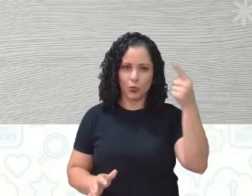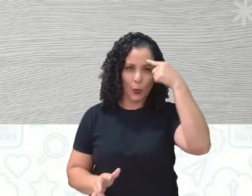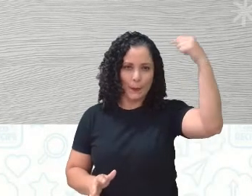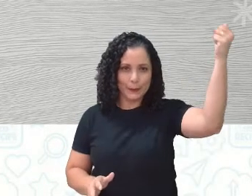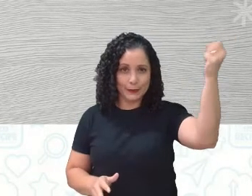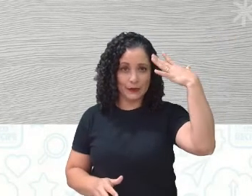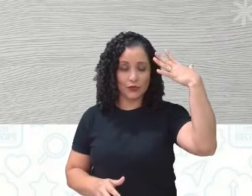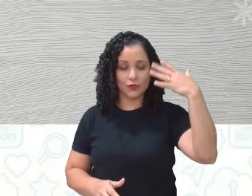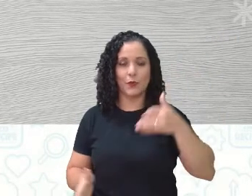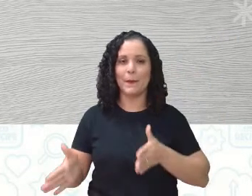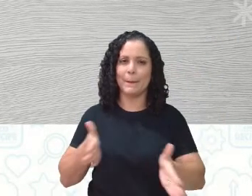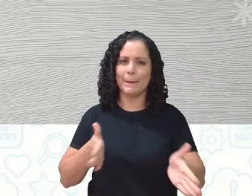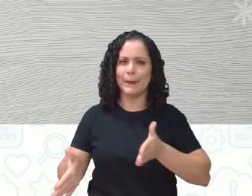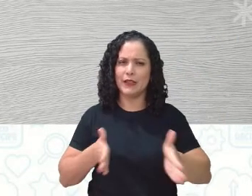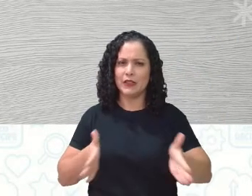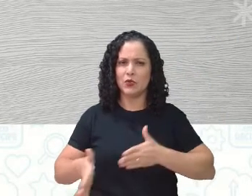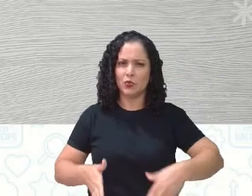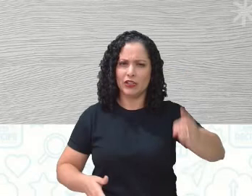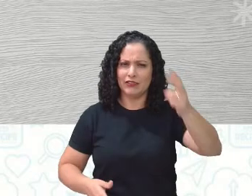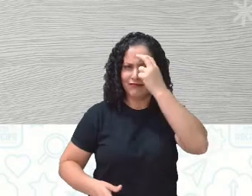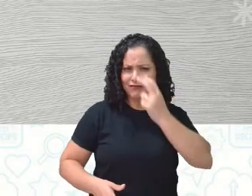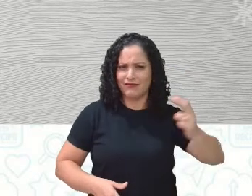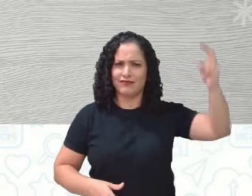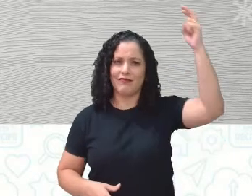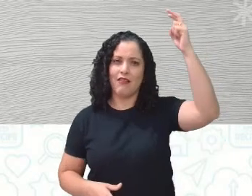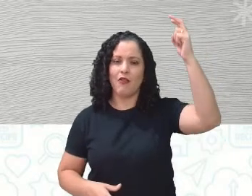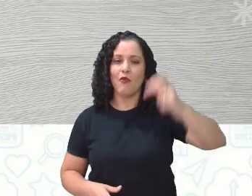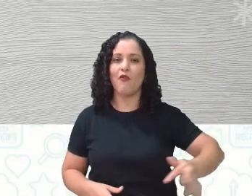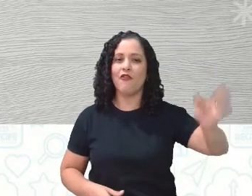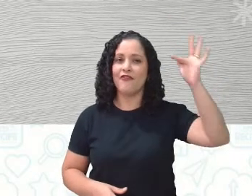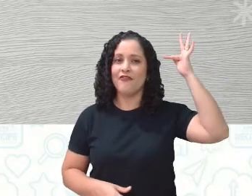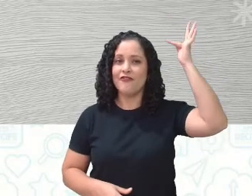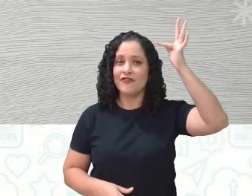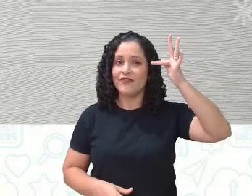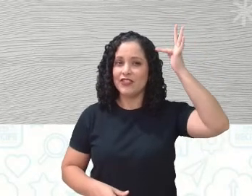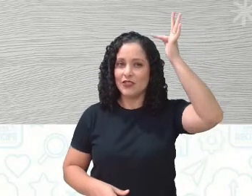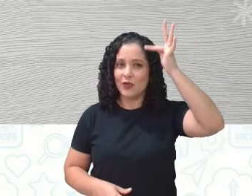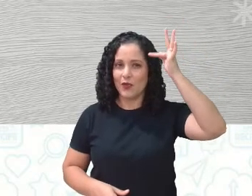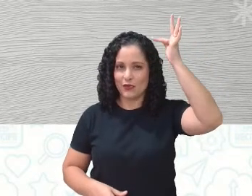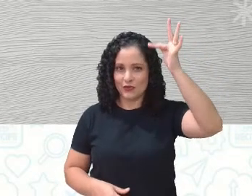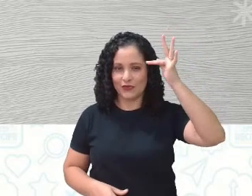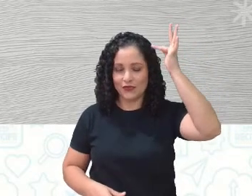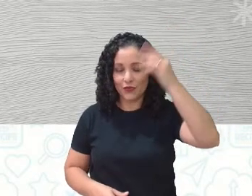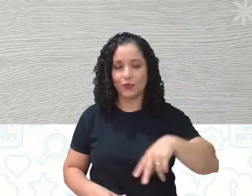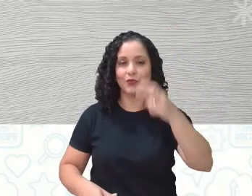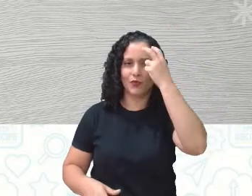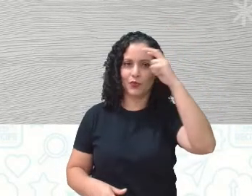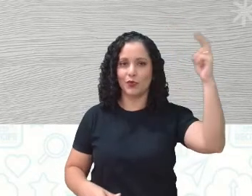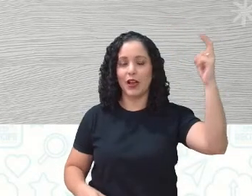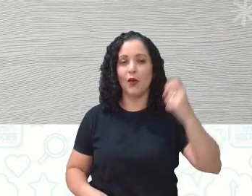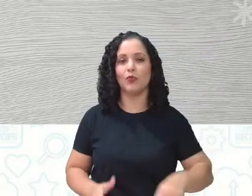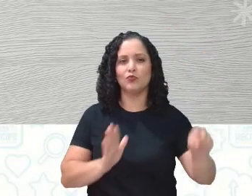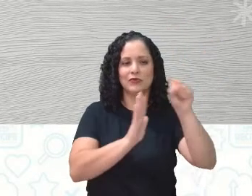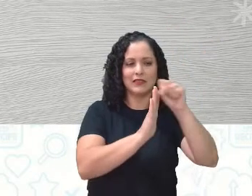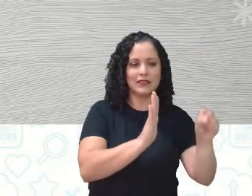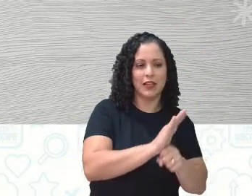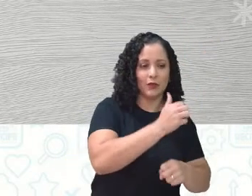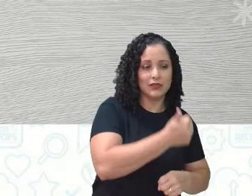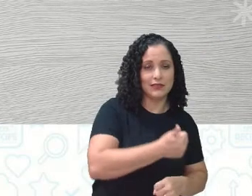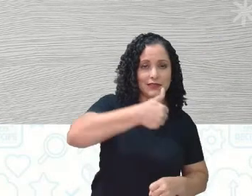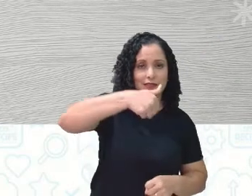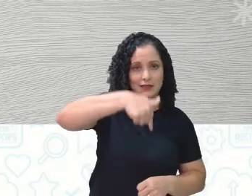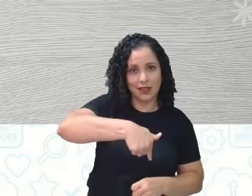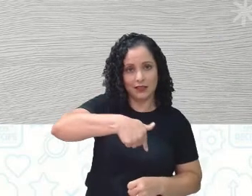intelectual, filosófico e cultural que surgiu durante os séculos XVII e XVIII na